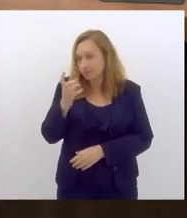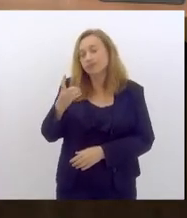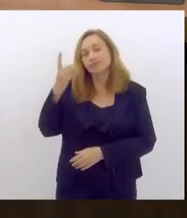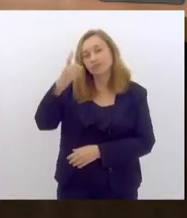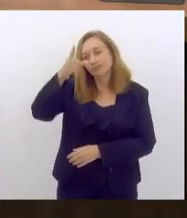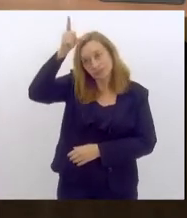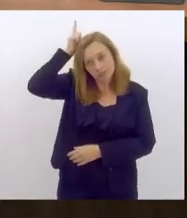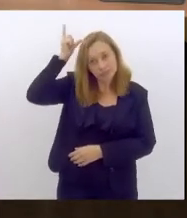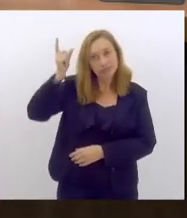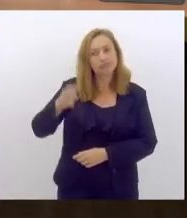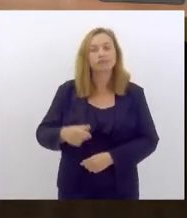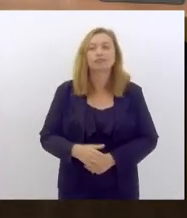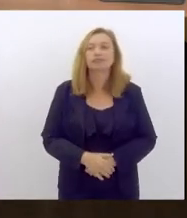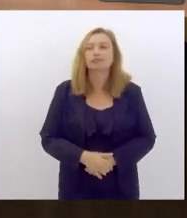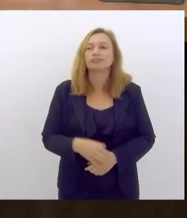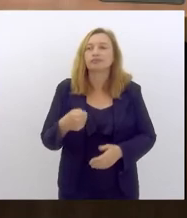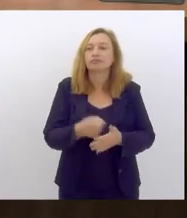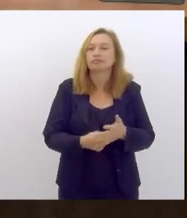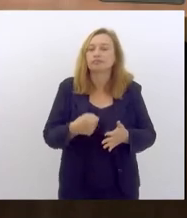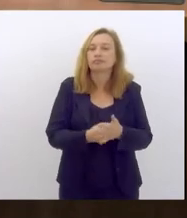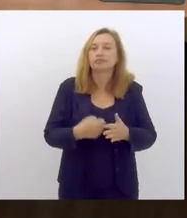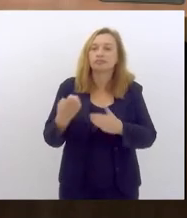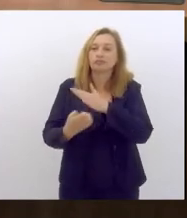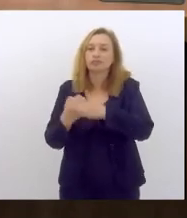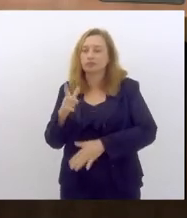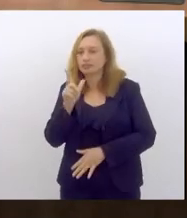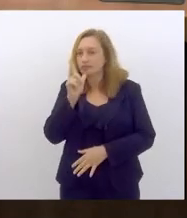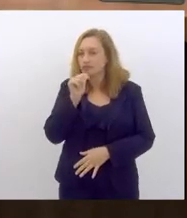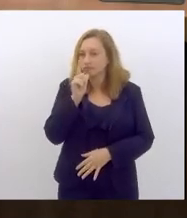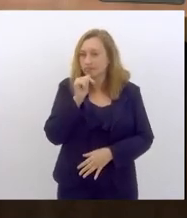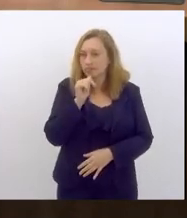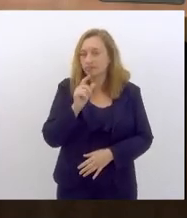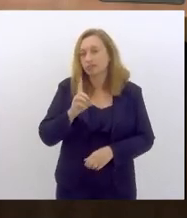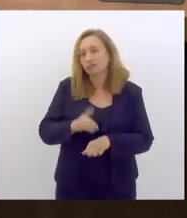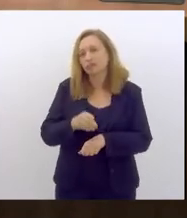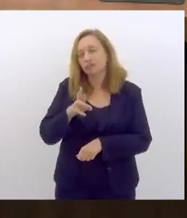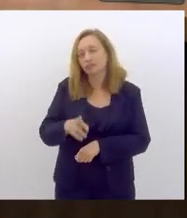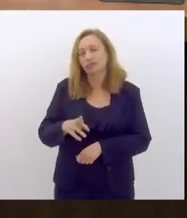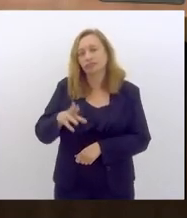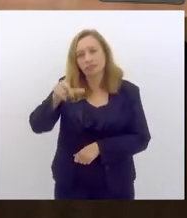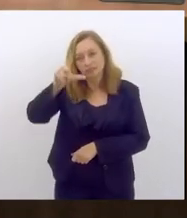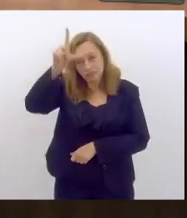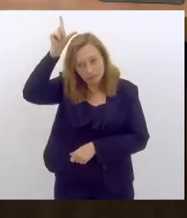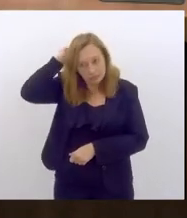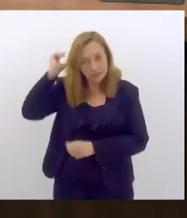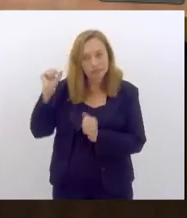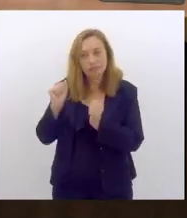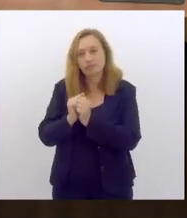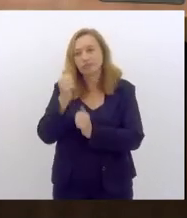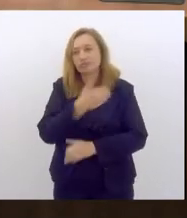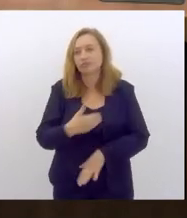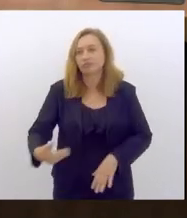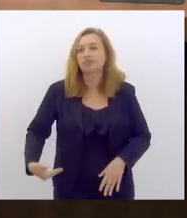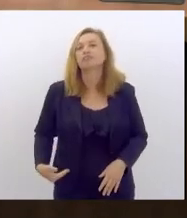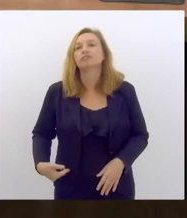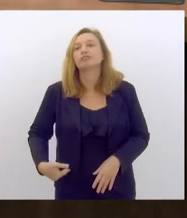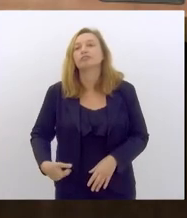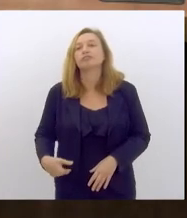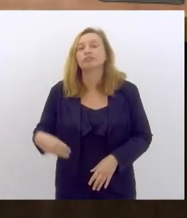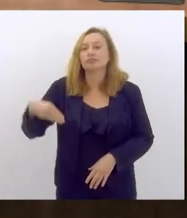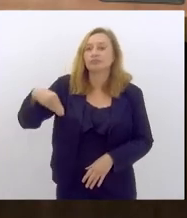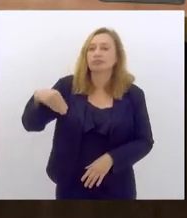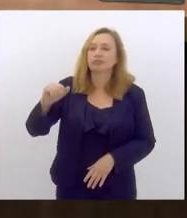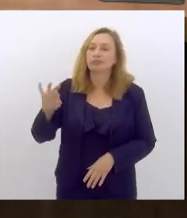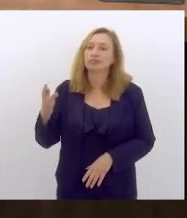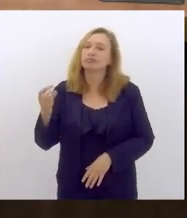Paulo, eu lutei pela SEDAE. O doutor Luiz Paulo, junto com o governador